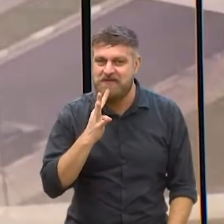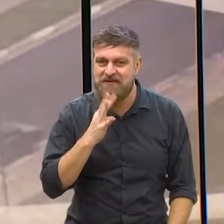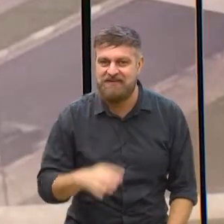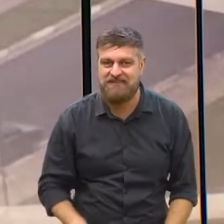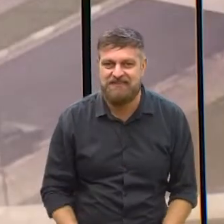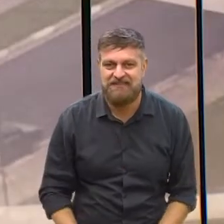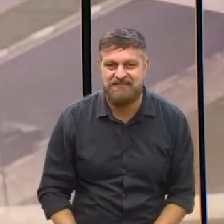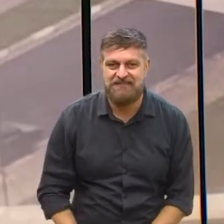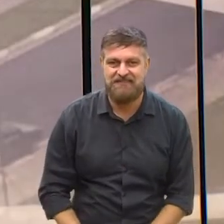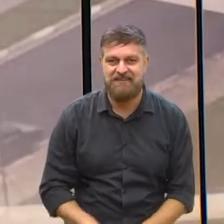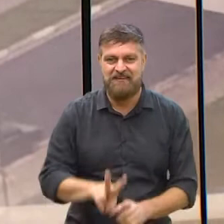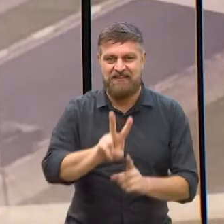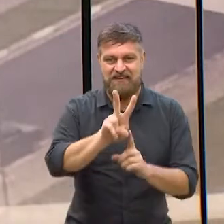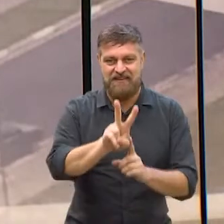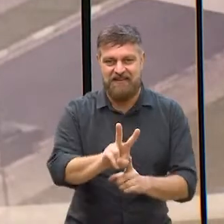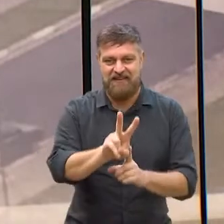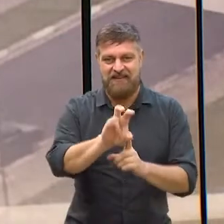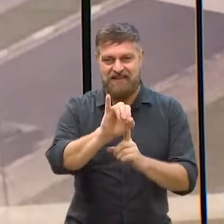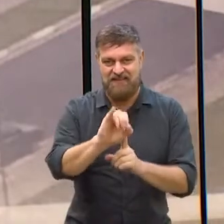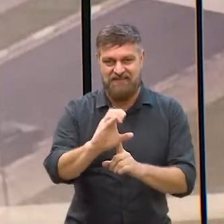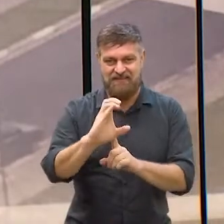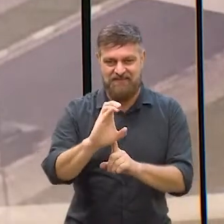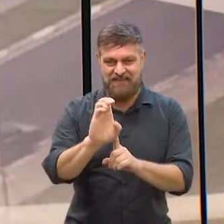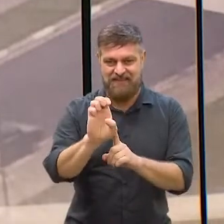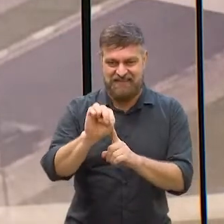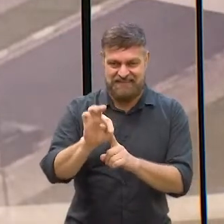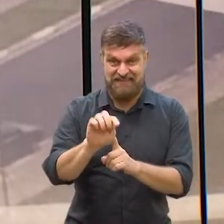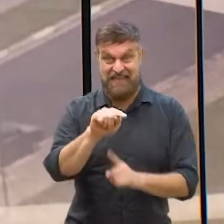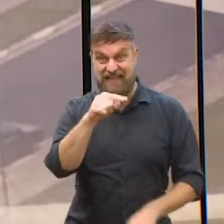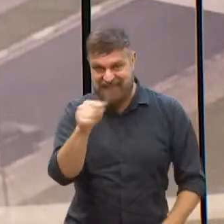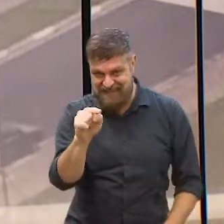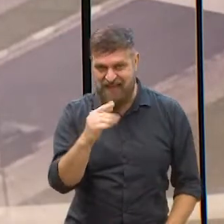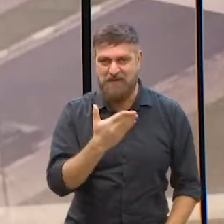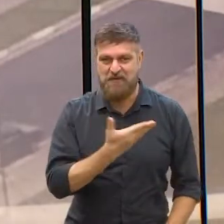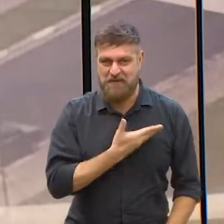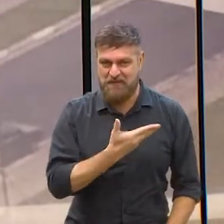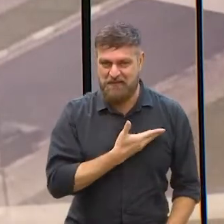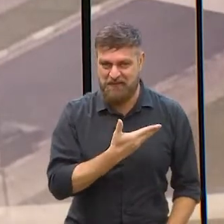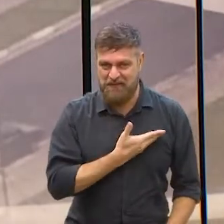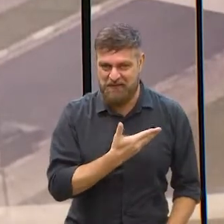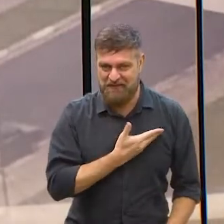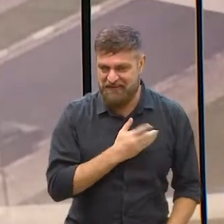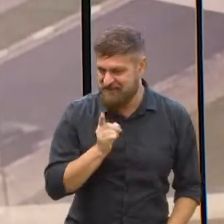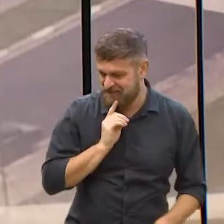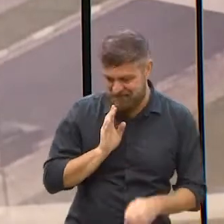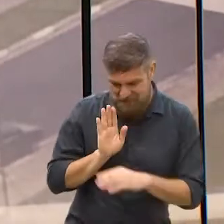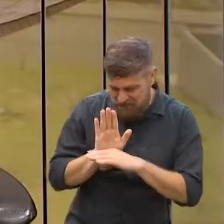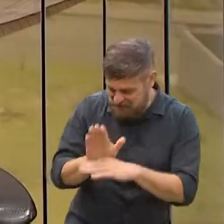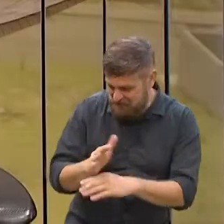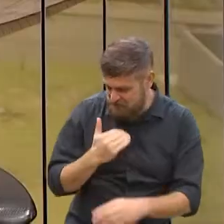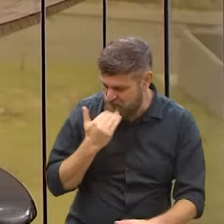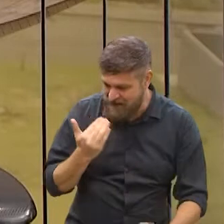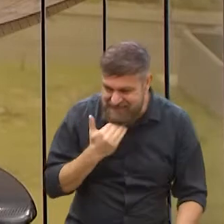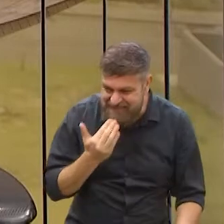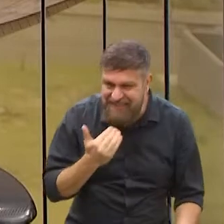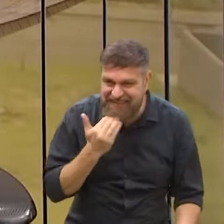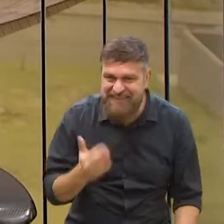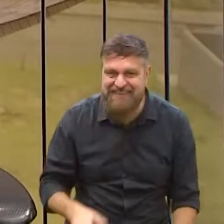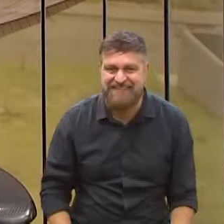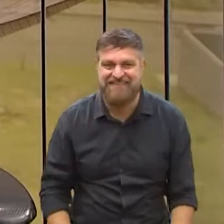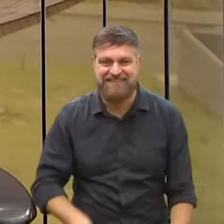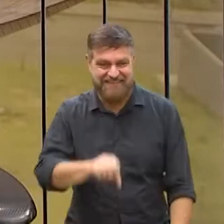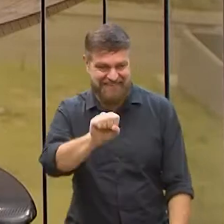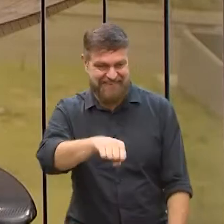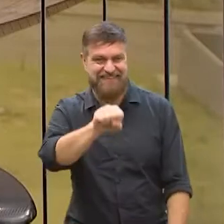o Vicentão, amigo do coração. E ele não te ajudou em nada nisso, né? Não, ele ajudou